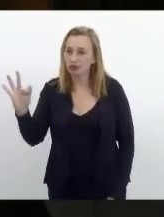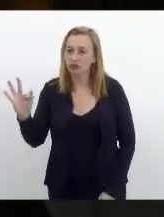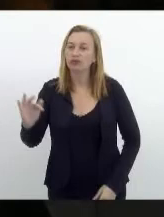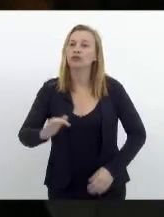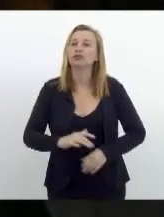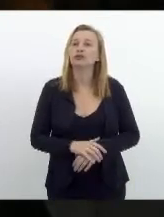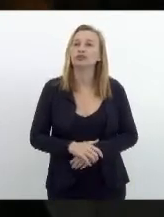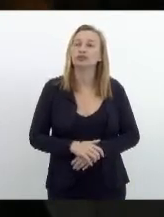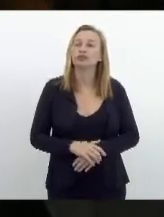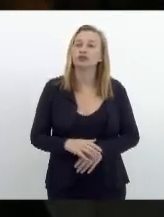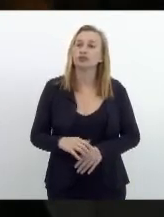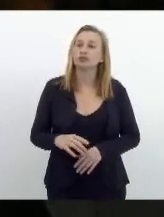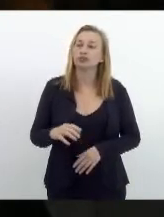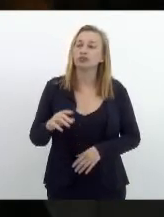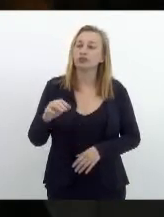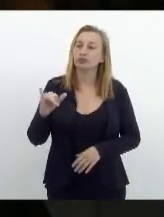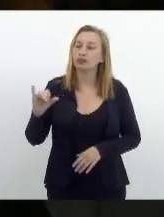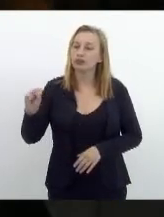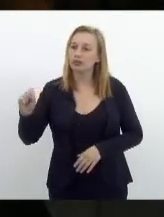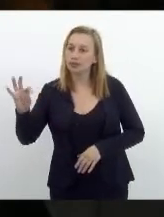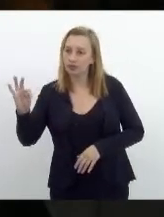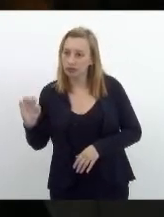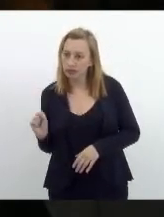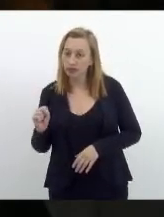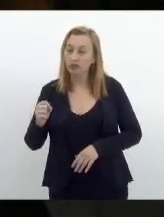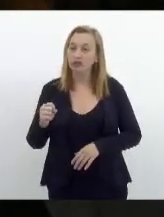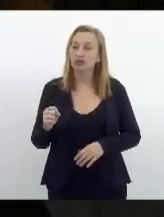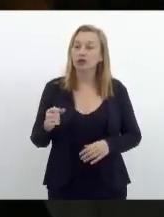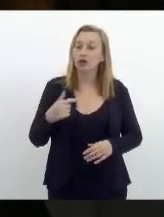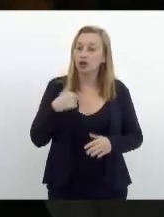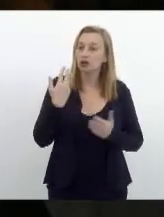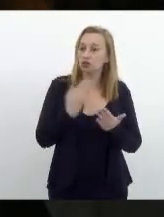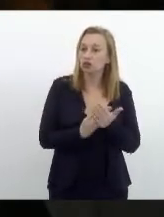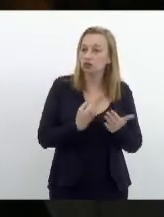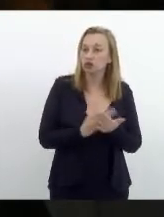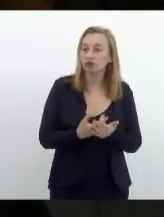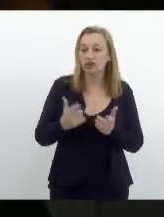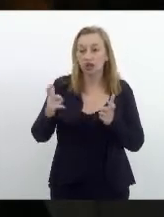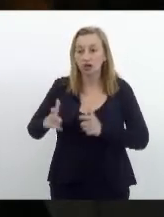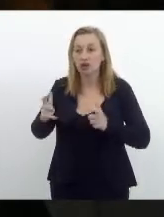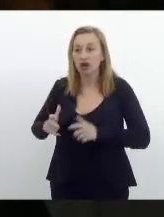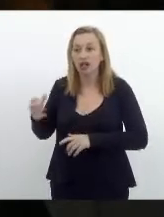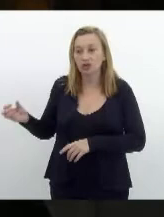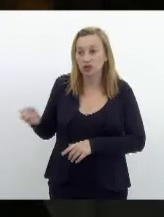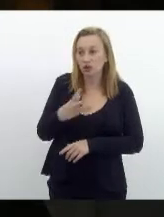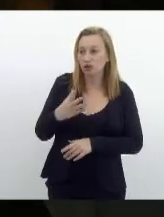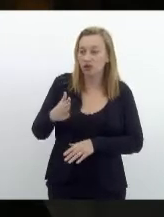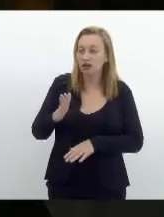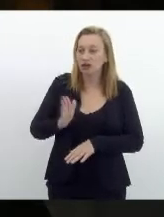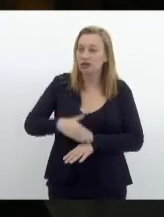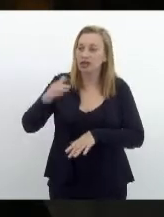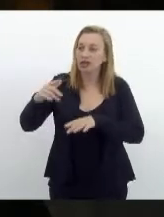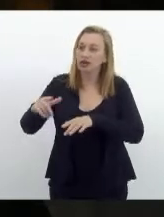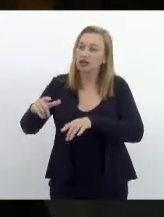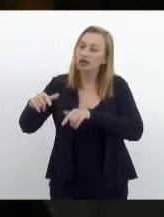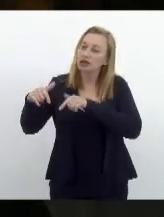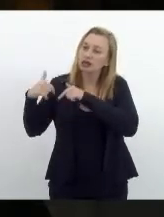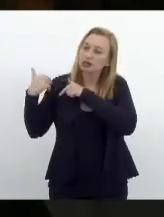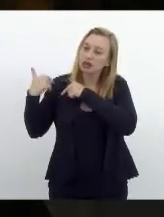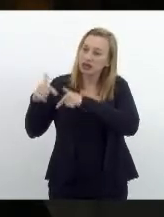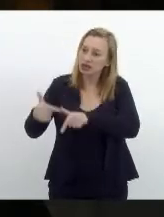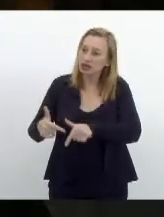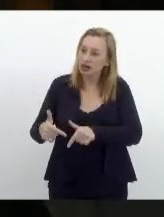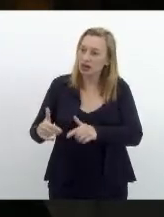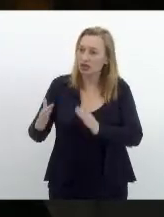né, onde eu estudei, onde eu fui professor. O IACS vai ter casa nova, vai sair do tradicional casarão ali de São